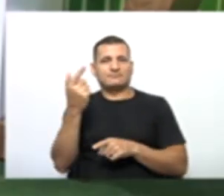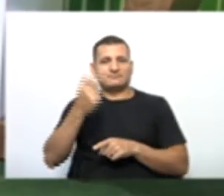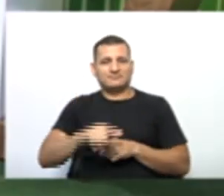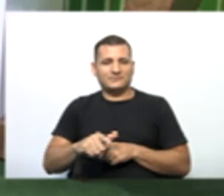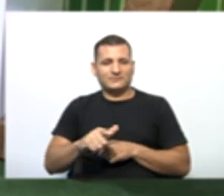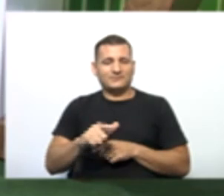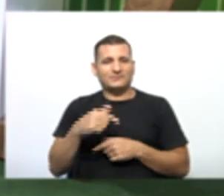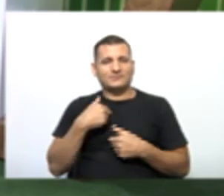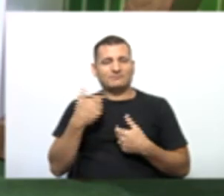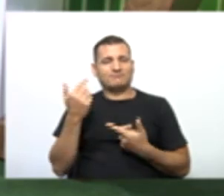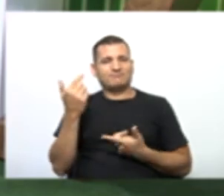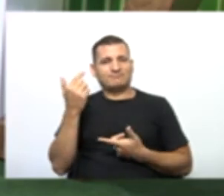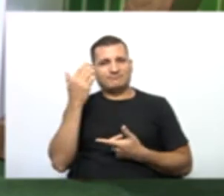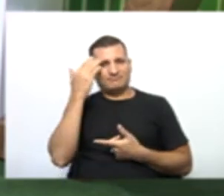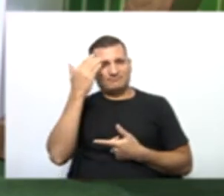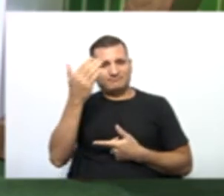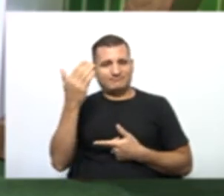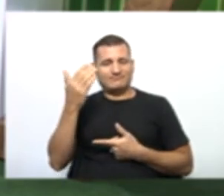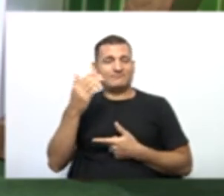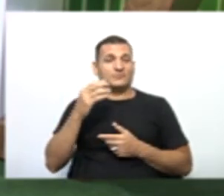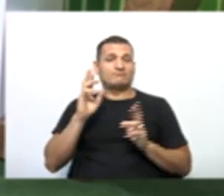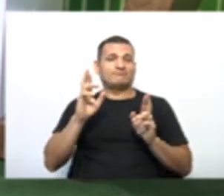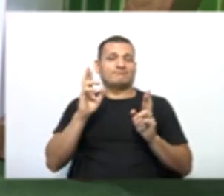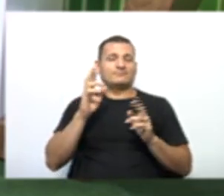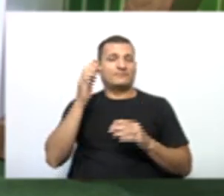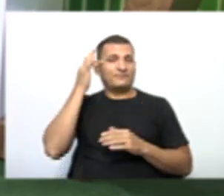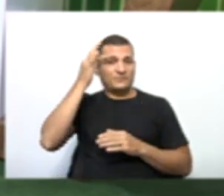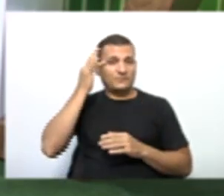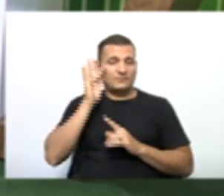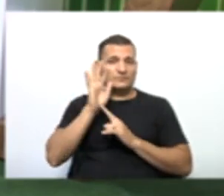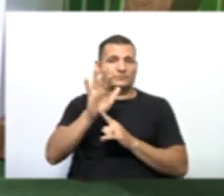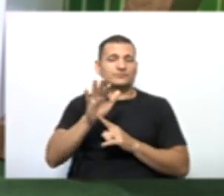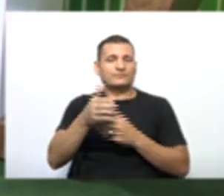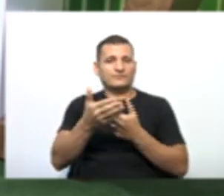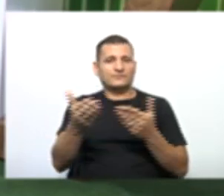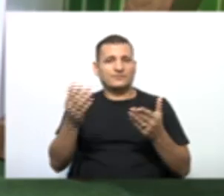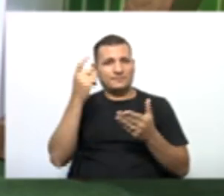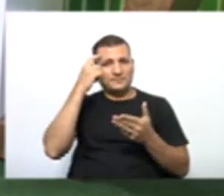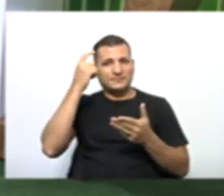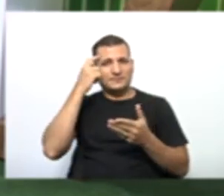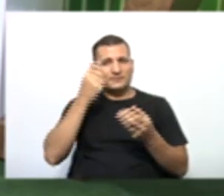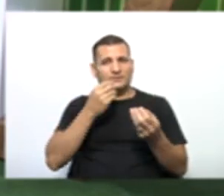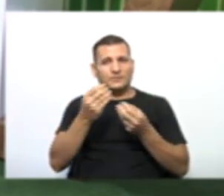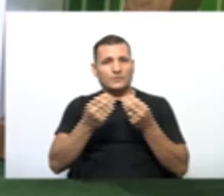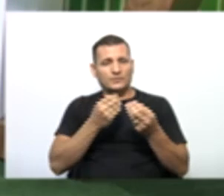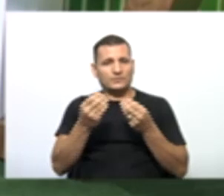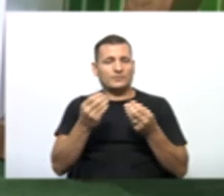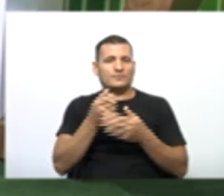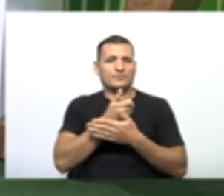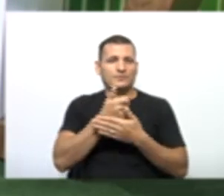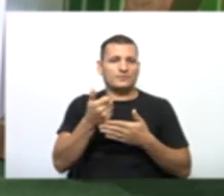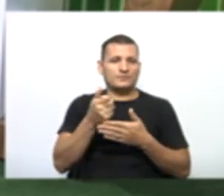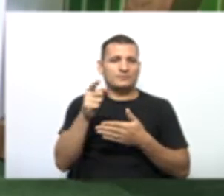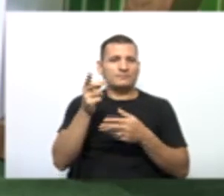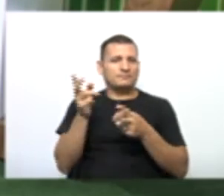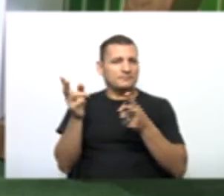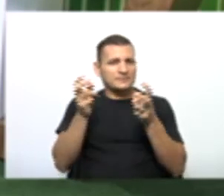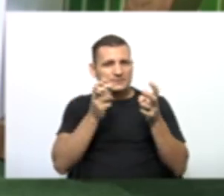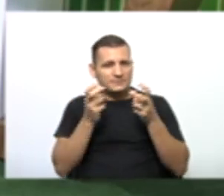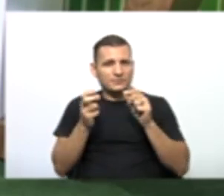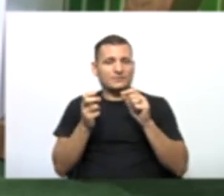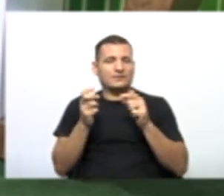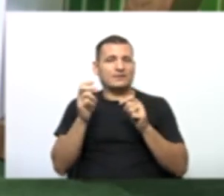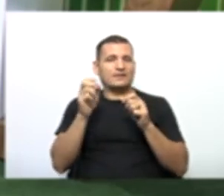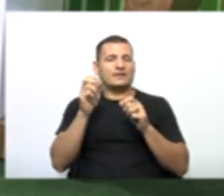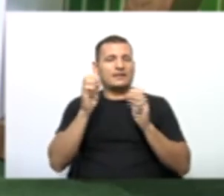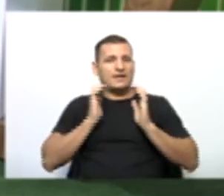gente. Valeu. Espero que esses filósofos ajudem vocês a pensar nos fundamentos da ação oral de vocês e perceber que a ética não está flutuando